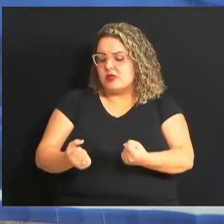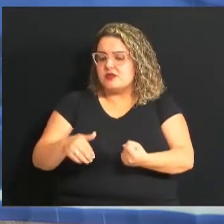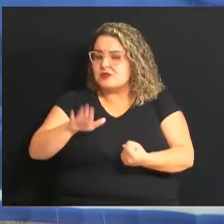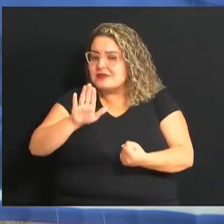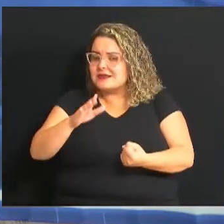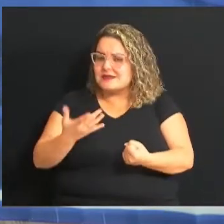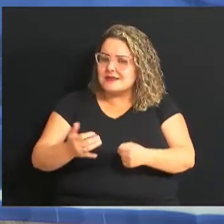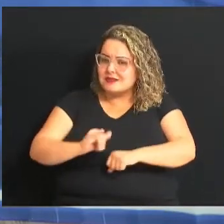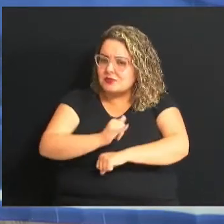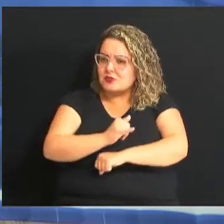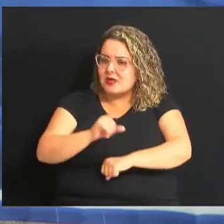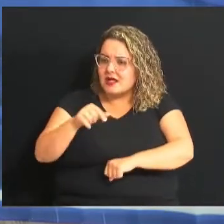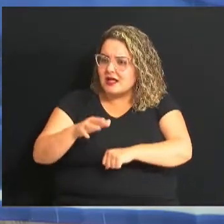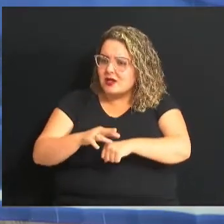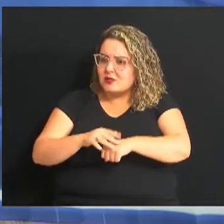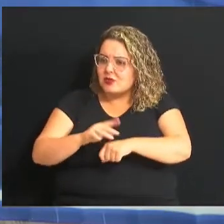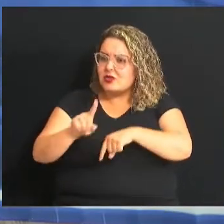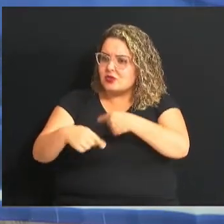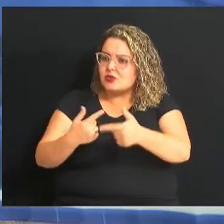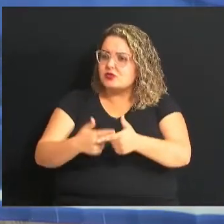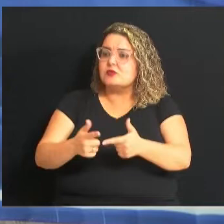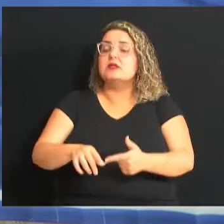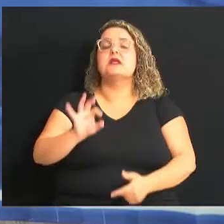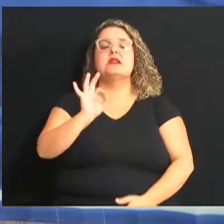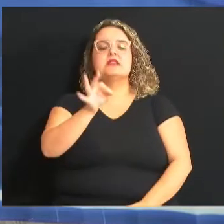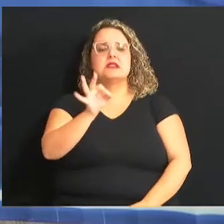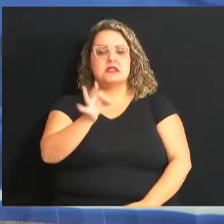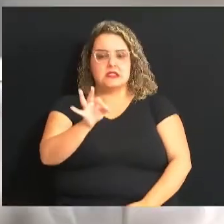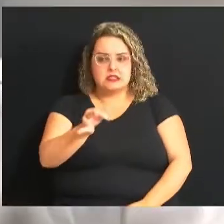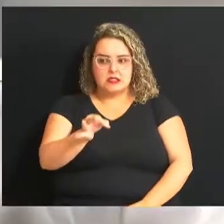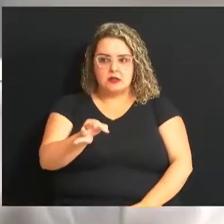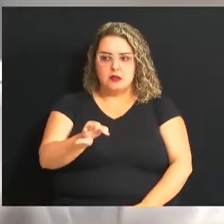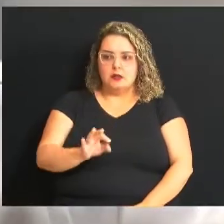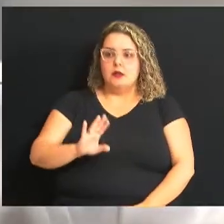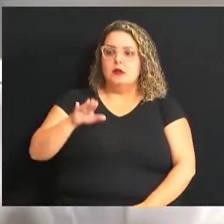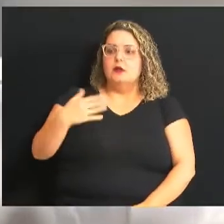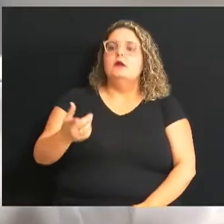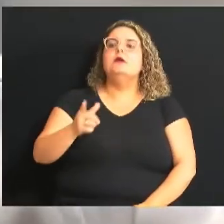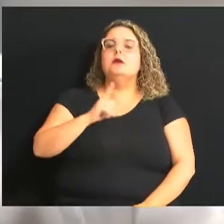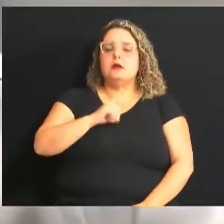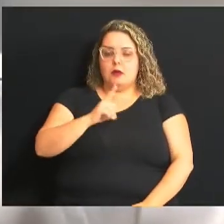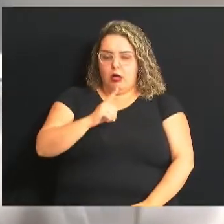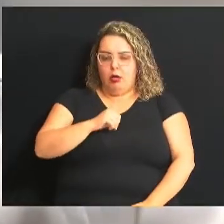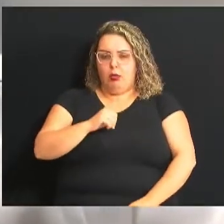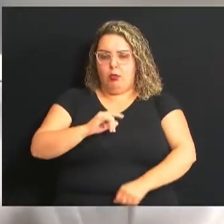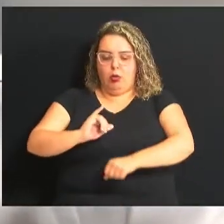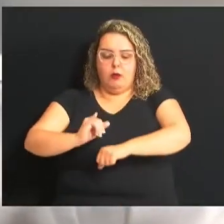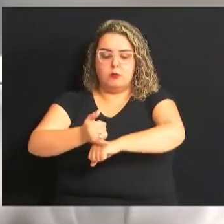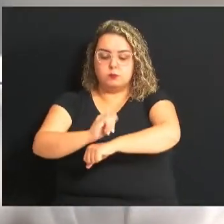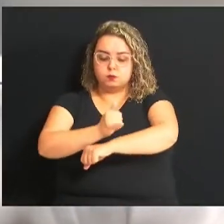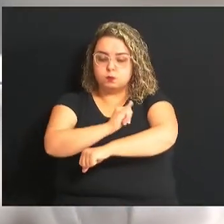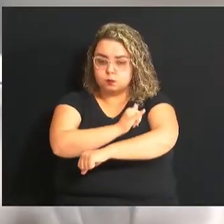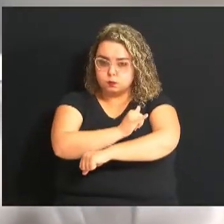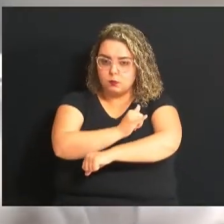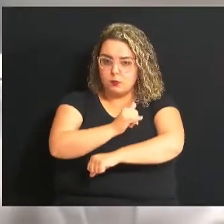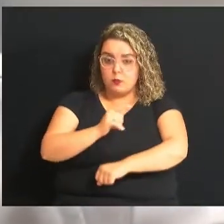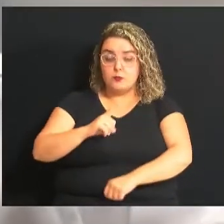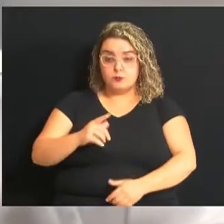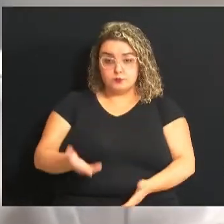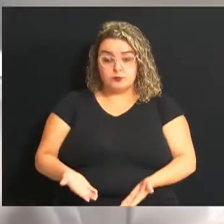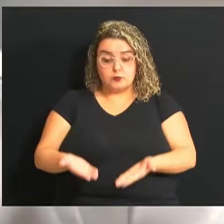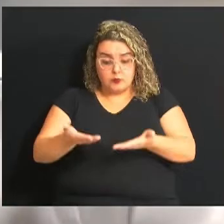e gera vários outros problemas. Exatamente. Quando você tem um quadro de obesidade, você tem esse aumento de